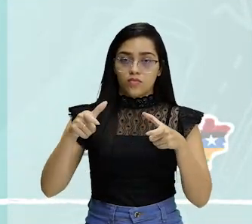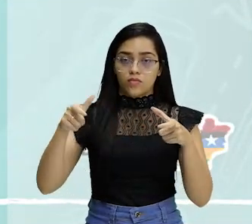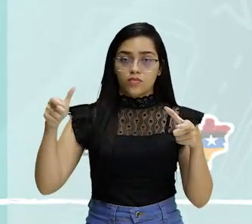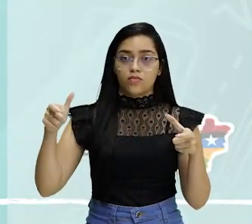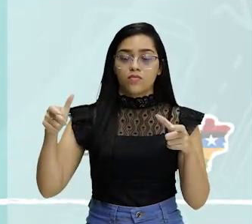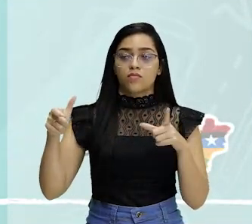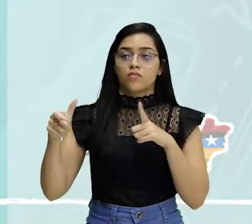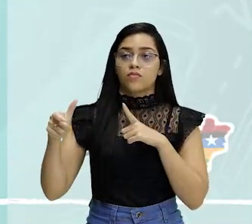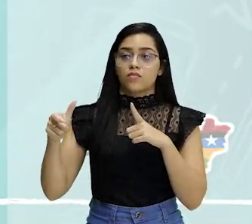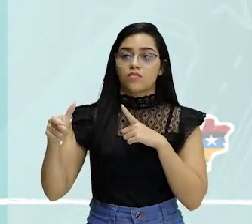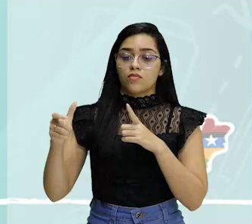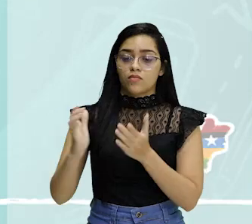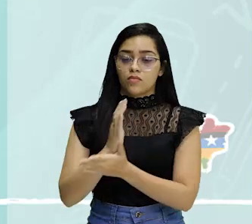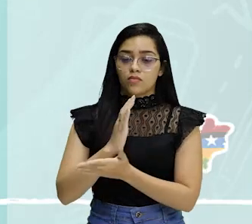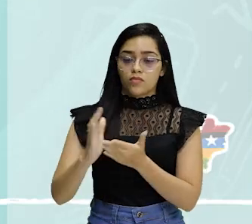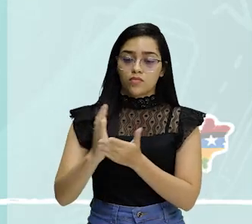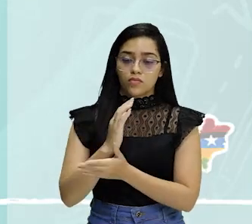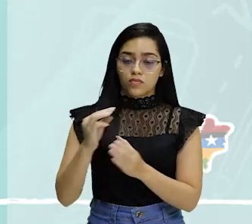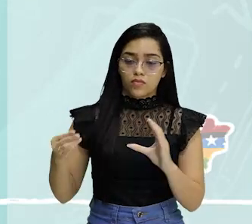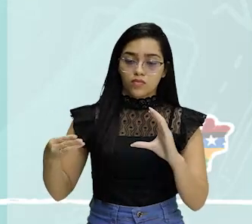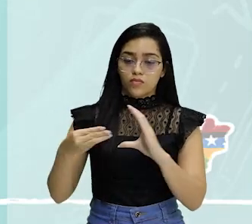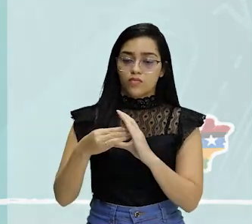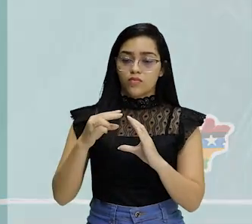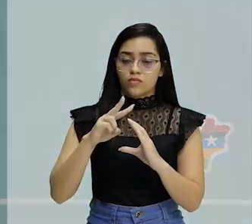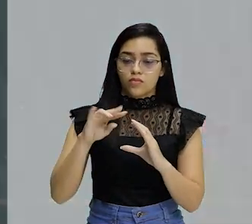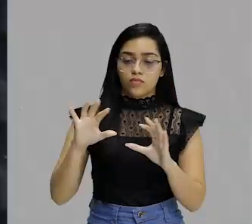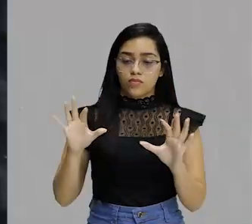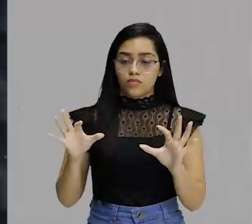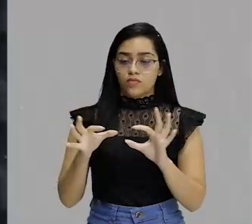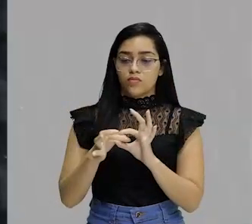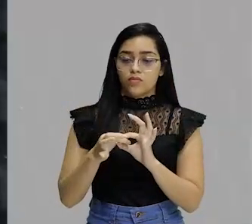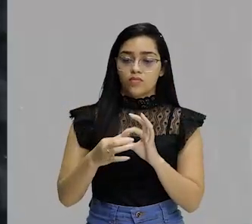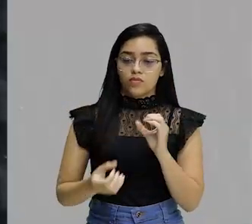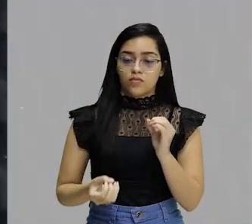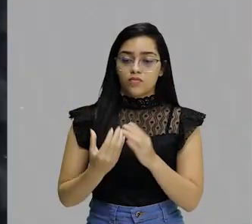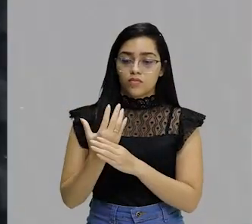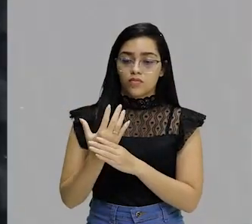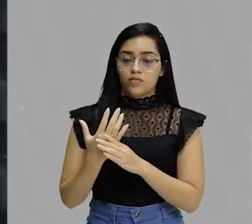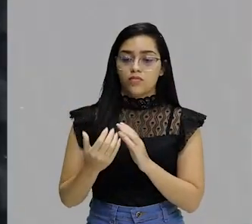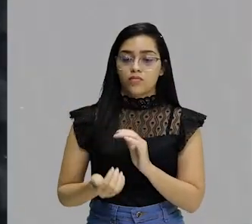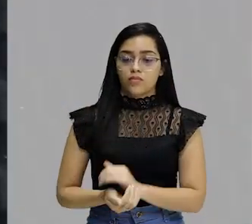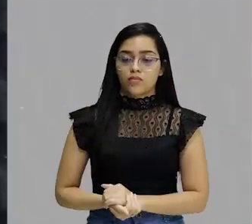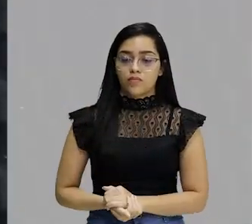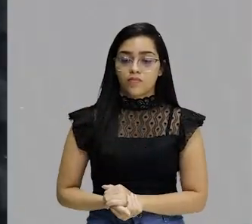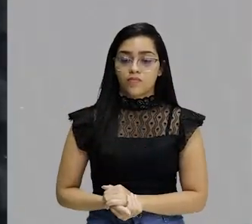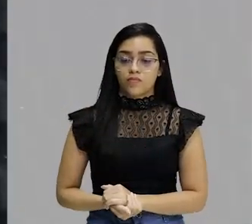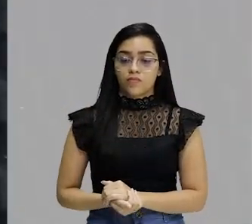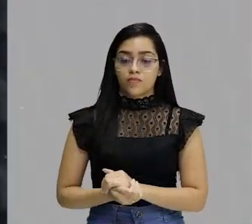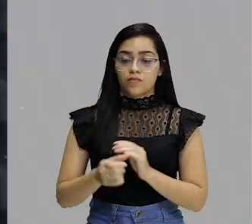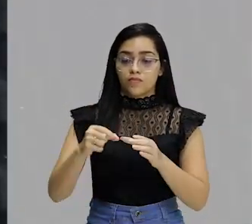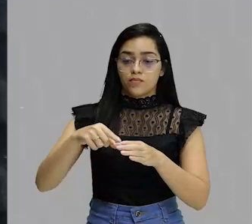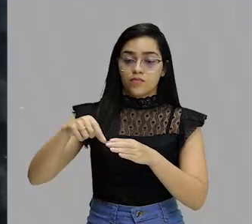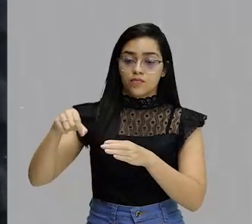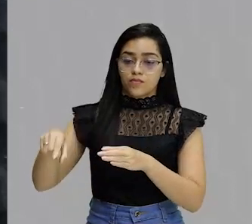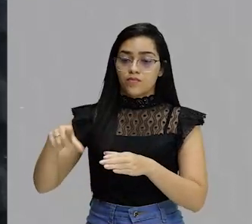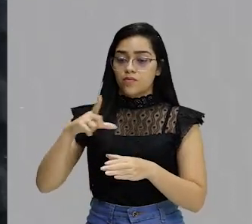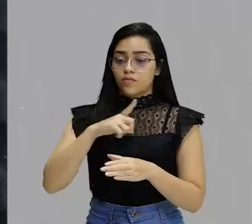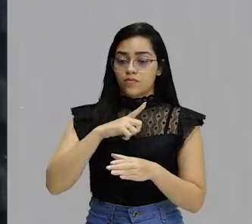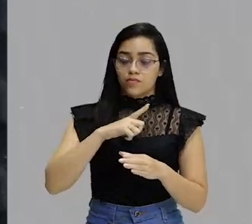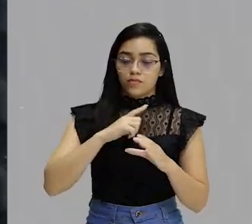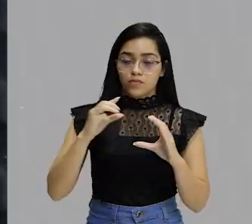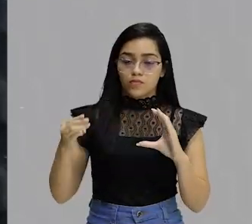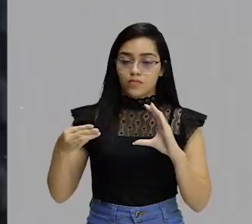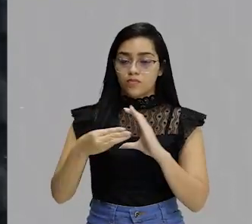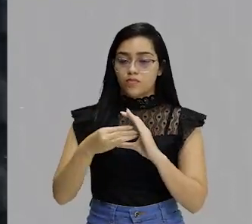formar algumas células que vão unidas formar o grão de pólen. O grão de pólen ele é formado pela